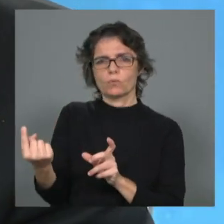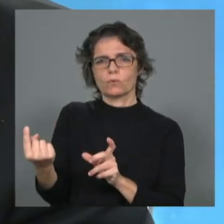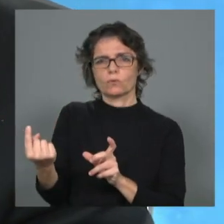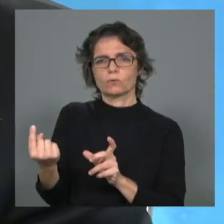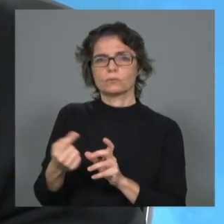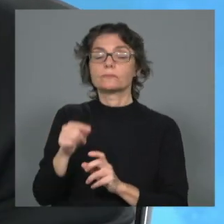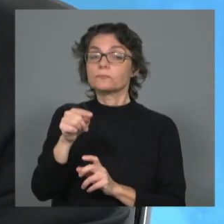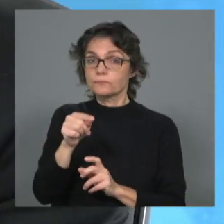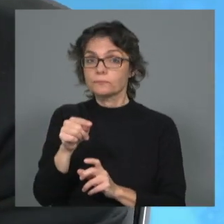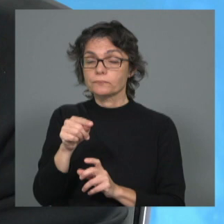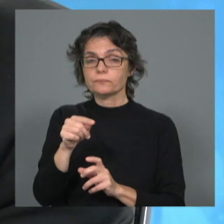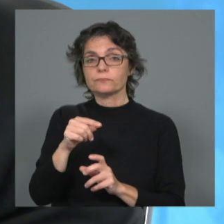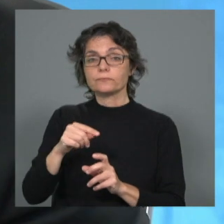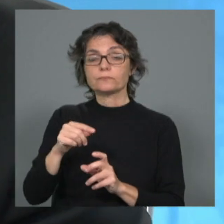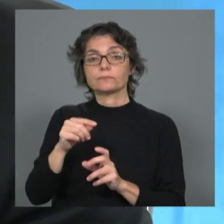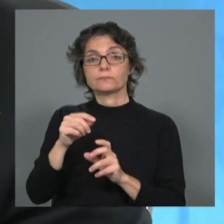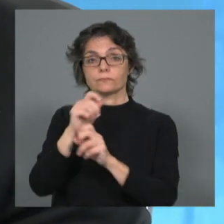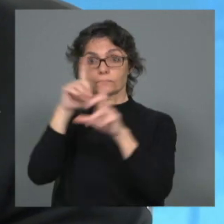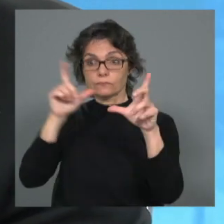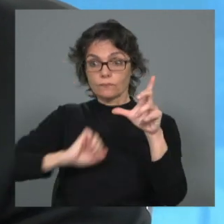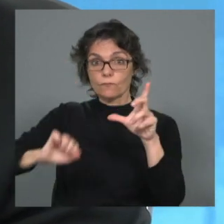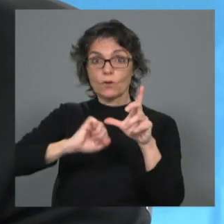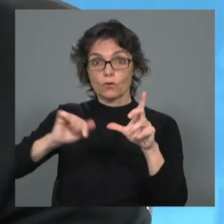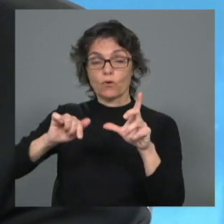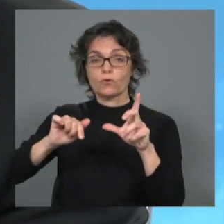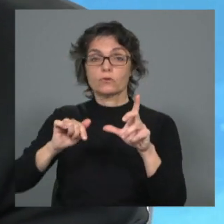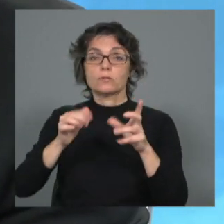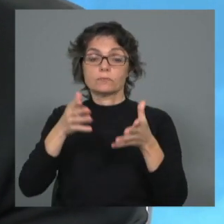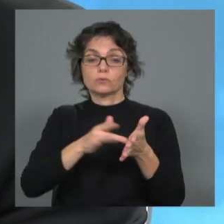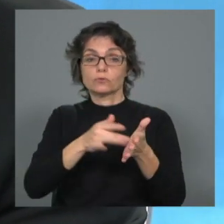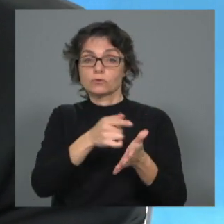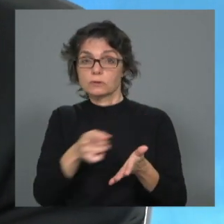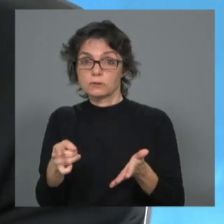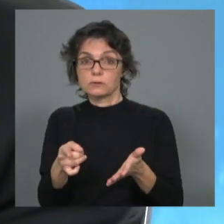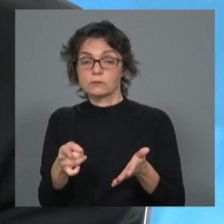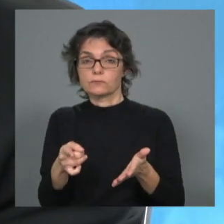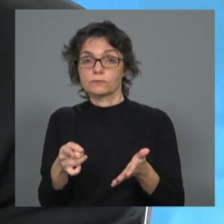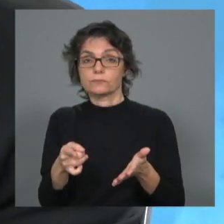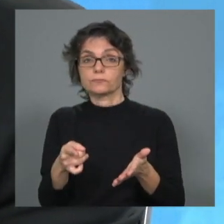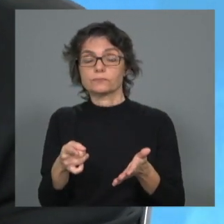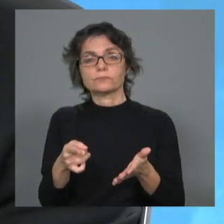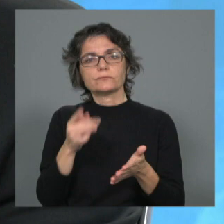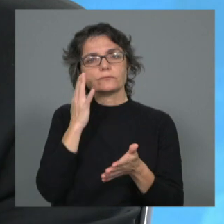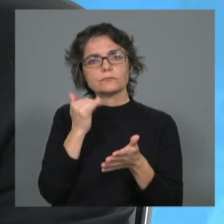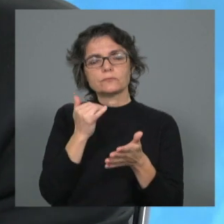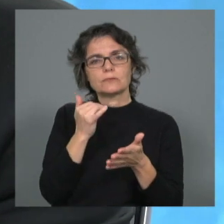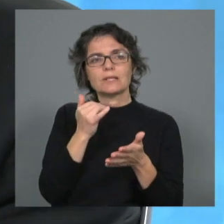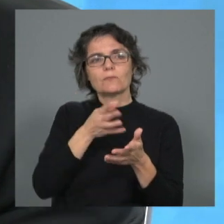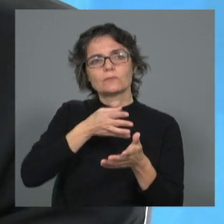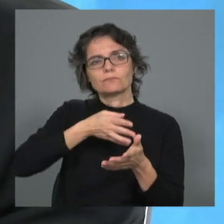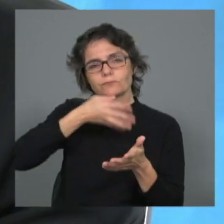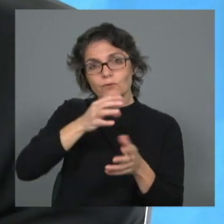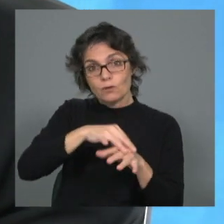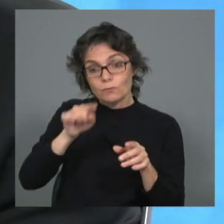Ética do Desporto, que, através da Cátedra Manuel Sérgio, tenta também passar, não é? Esta visão mais